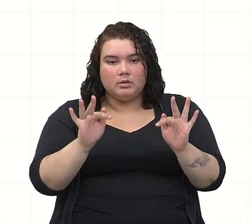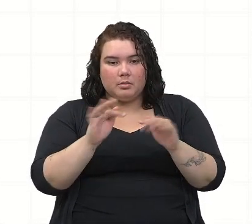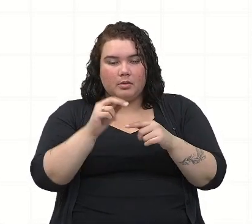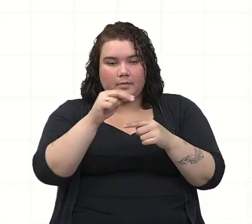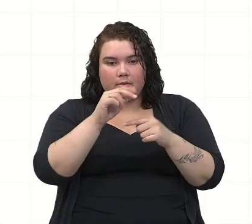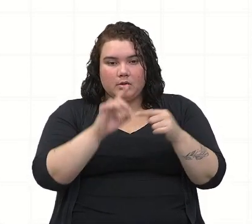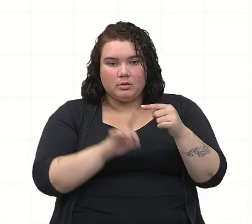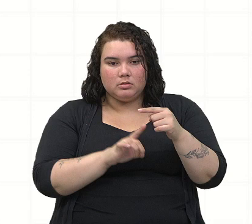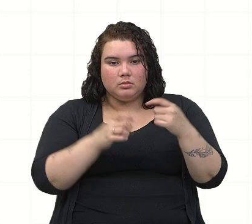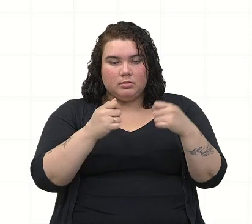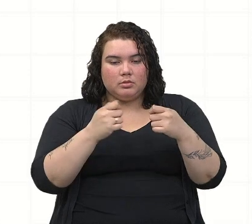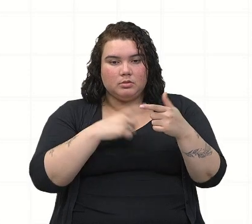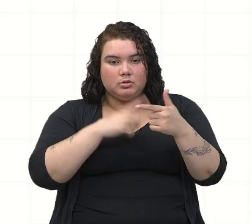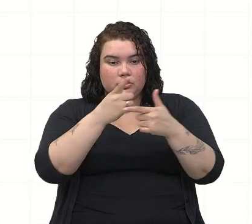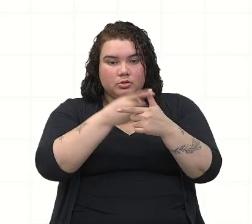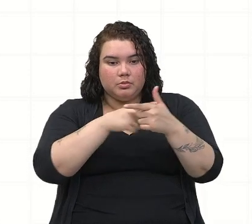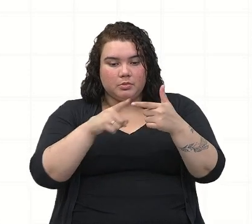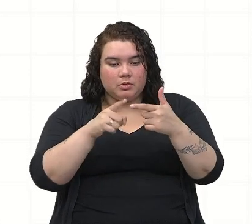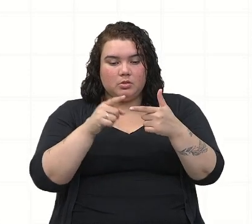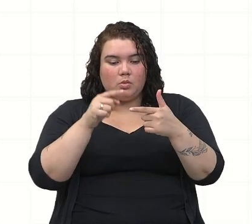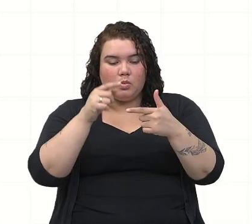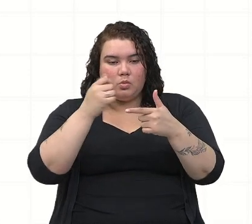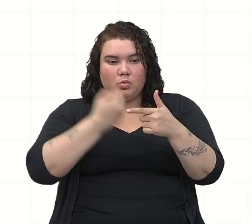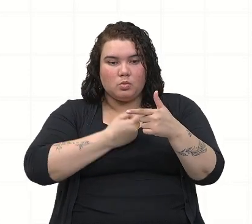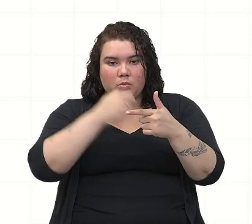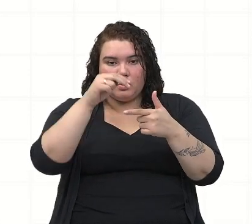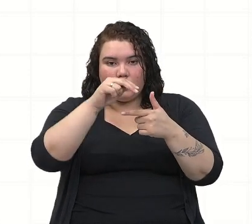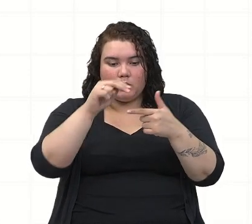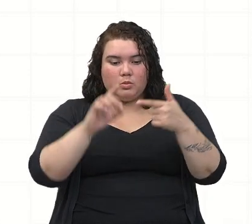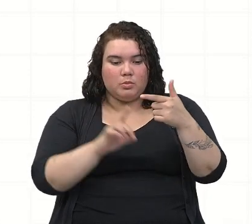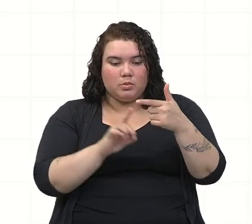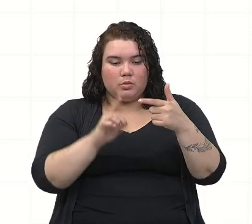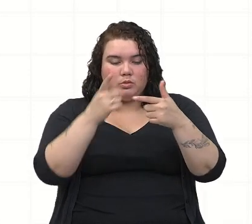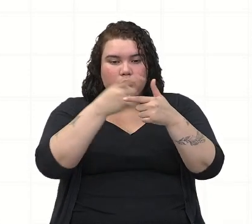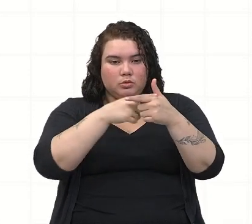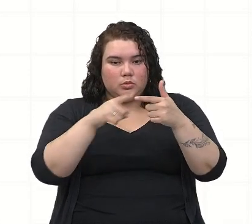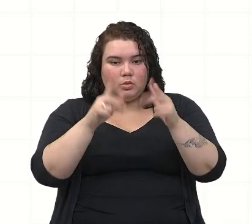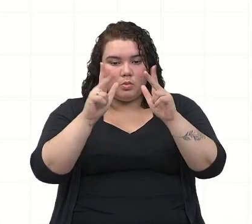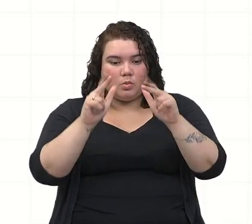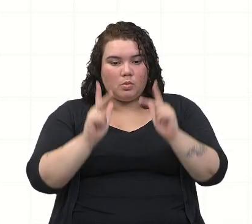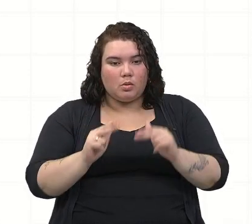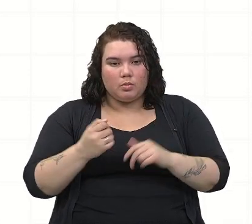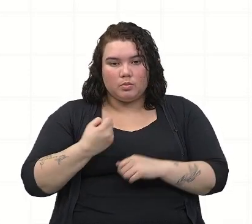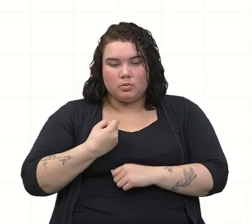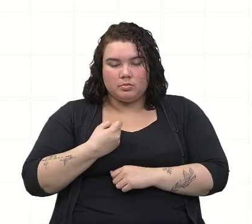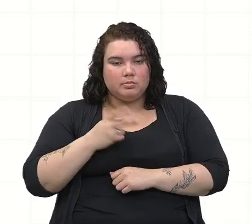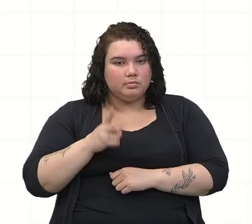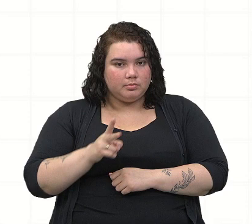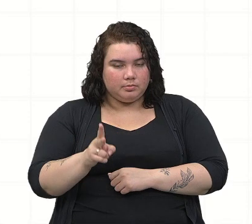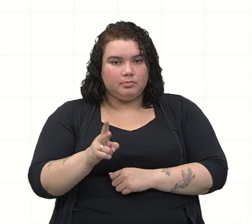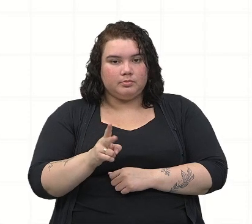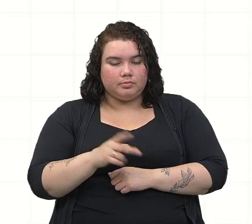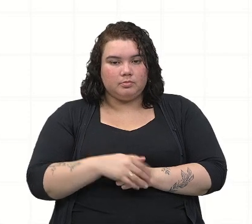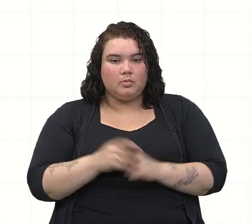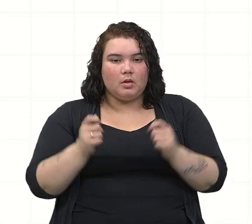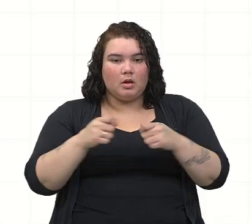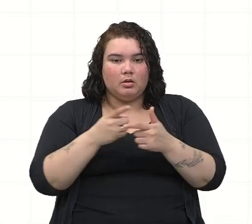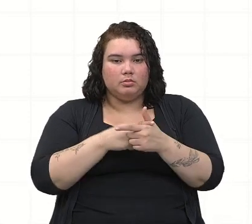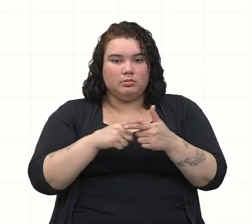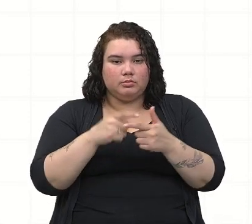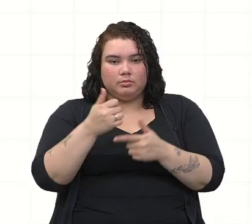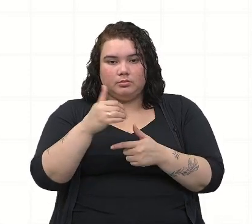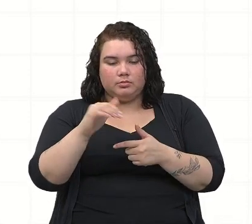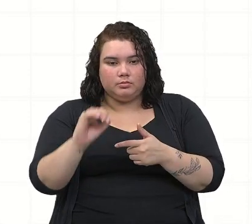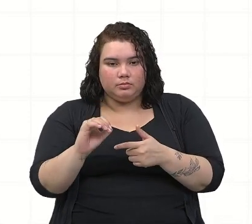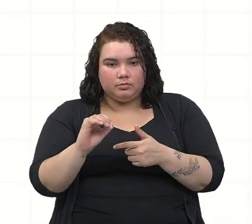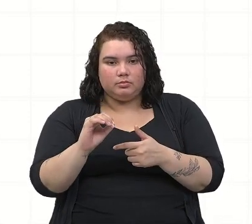fração, você tem que dividir em cima e embaixo, o numerador e o denominador, pelo mesmo número, sempre, tá? Então dá para dividir por 10,